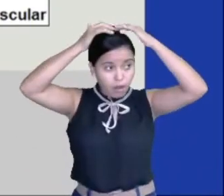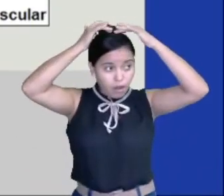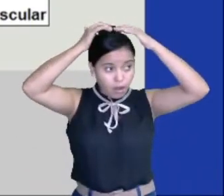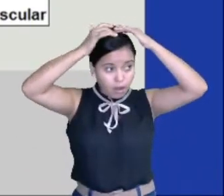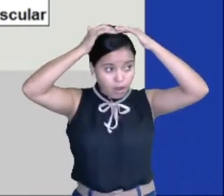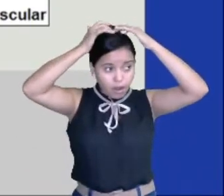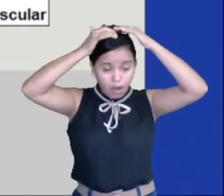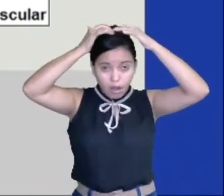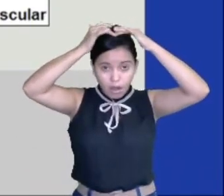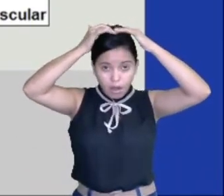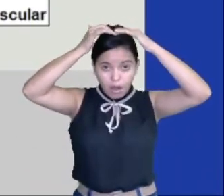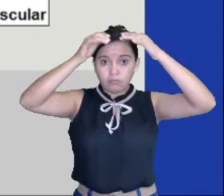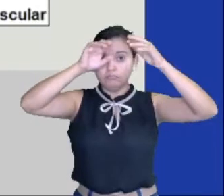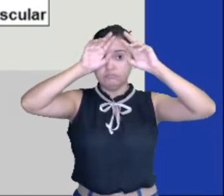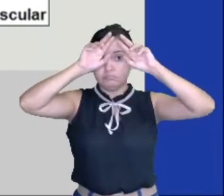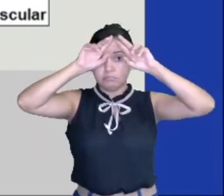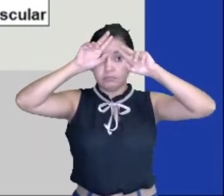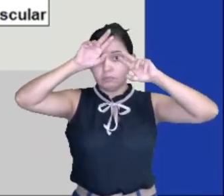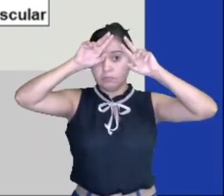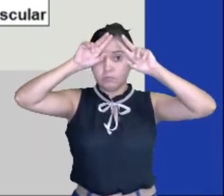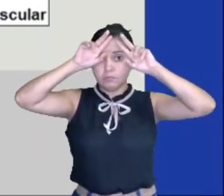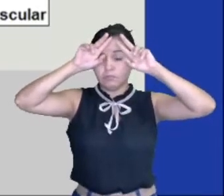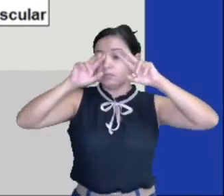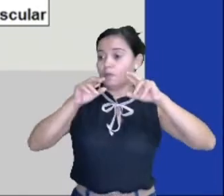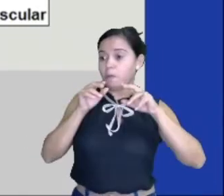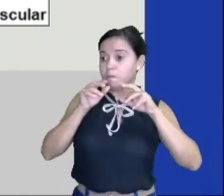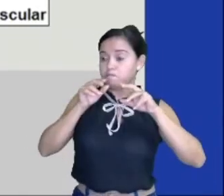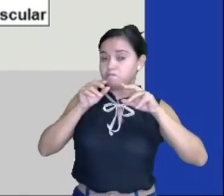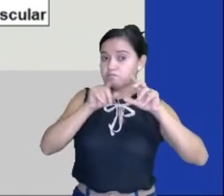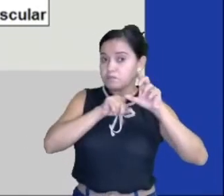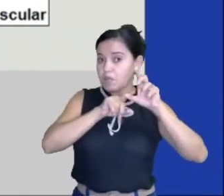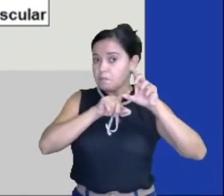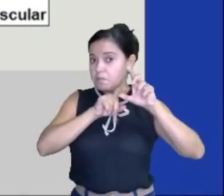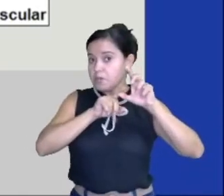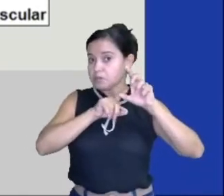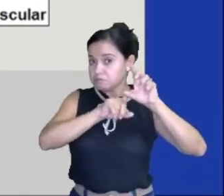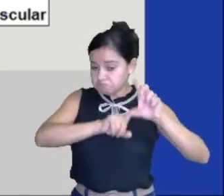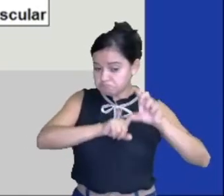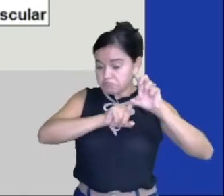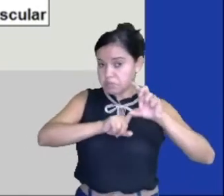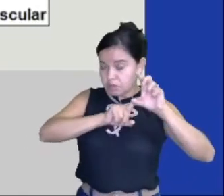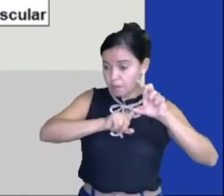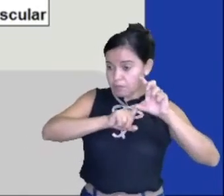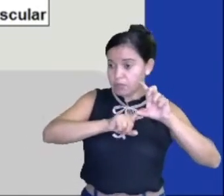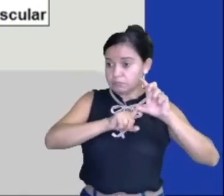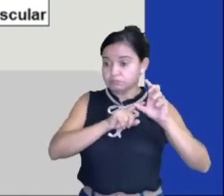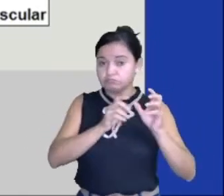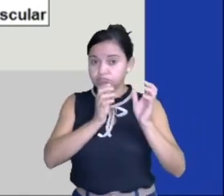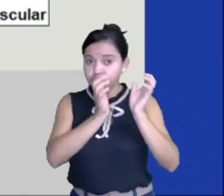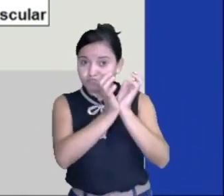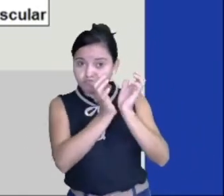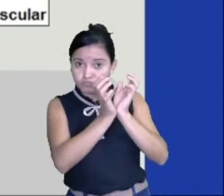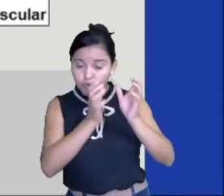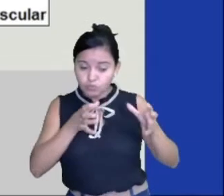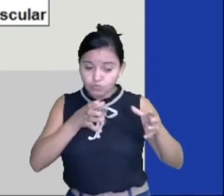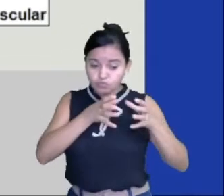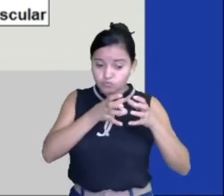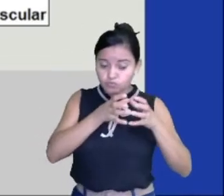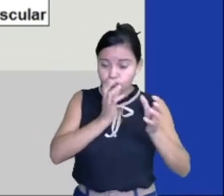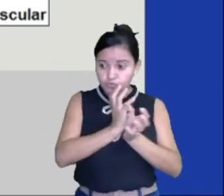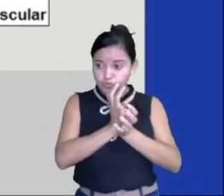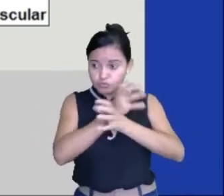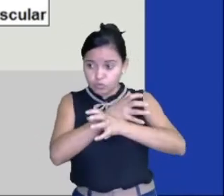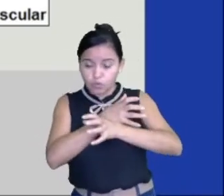nossa capacidade de locomoção depende da ação conjunta de ossos, articulações e músculos sob essa regulação do